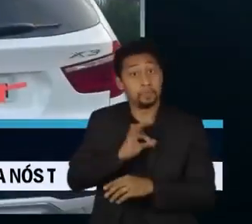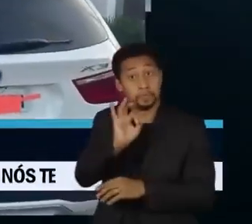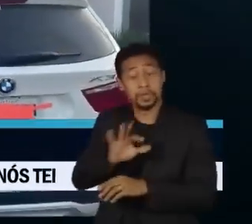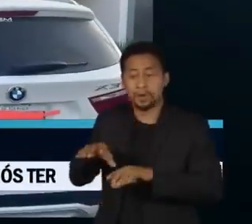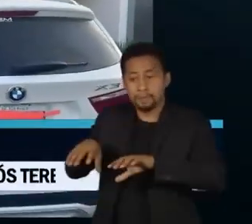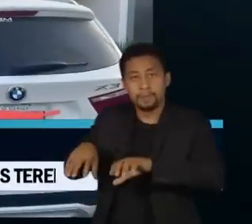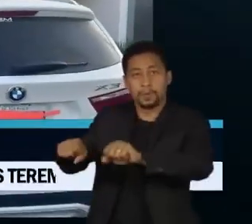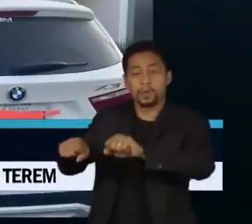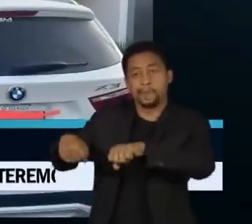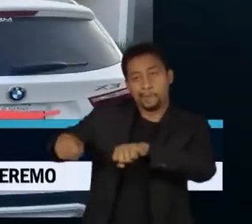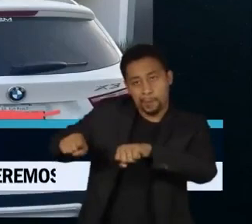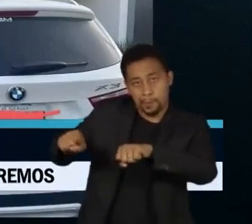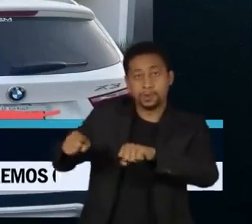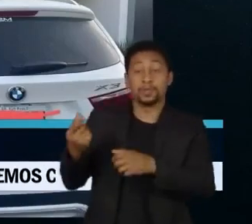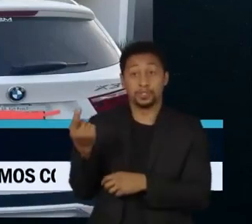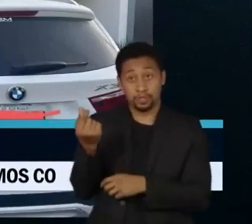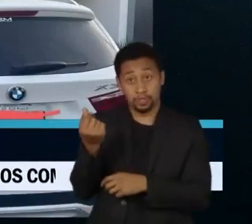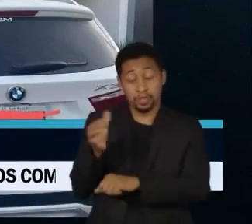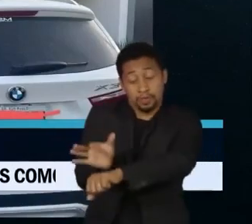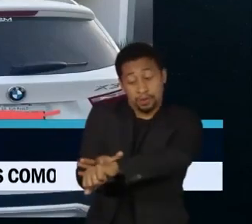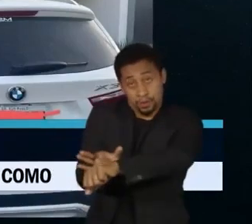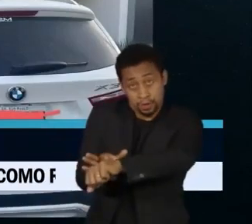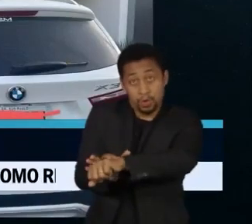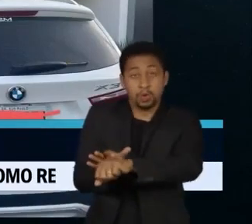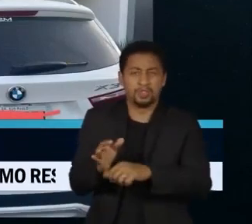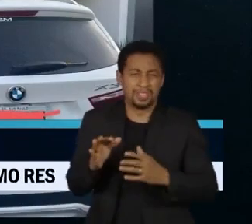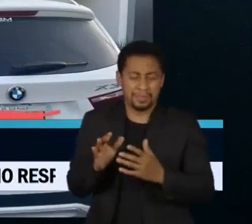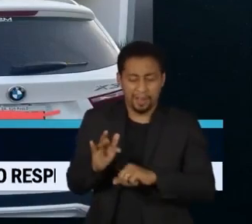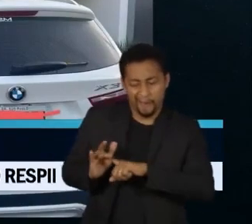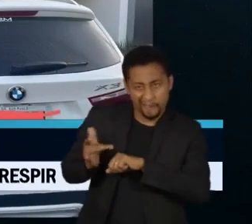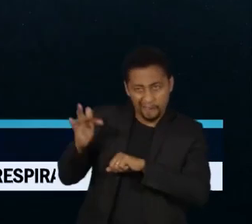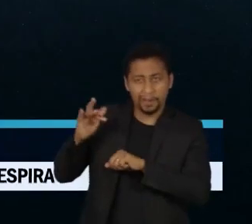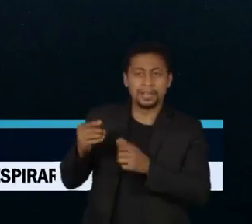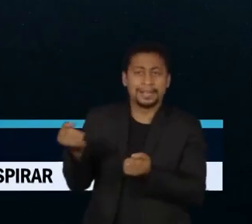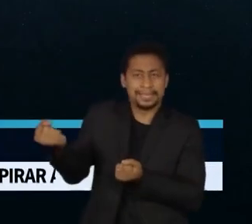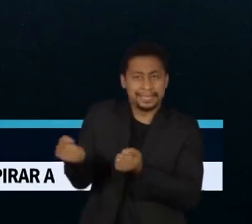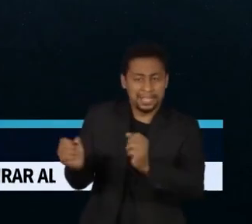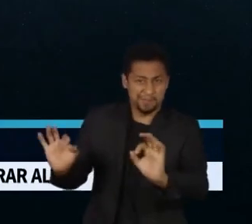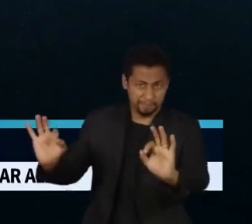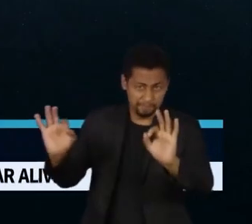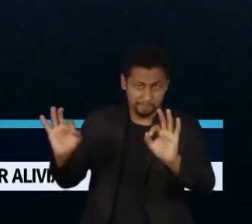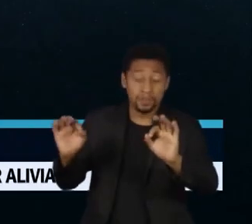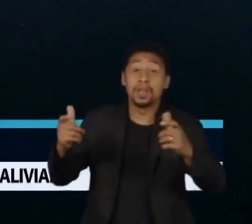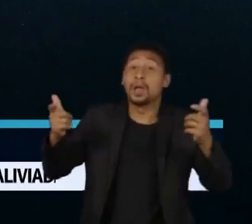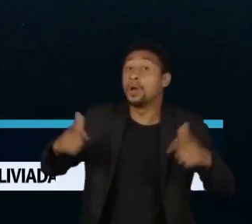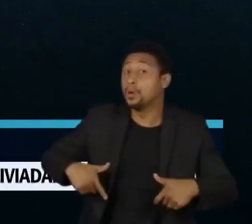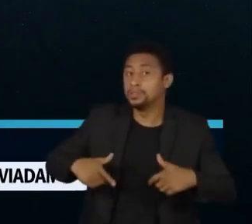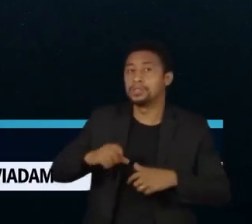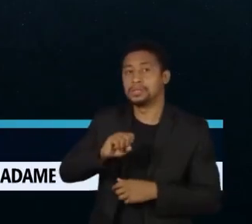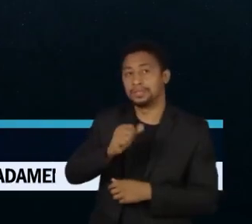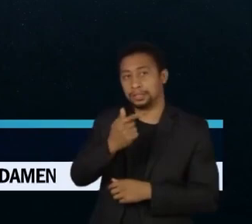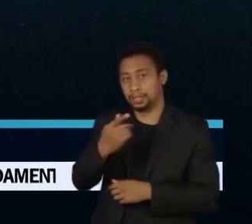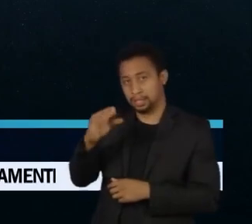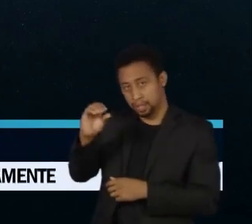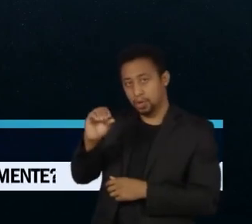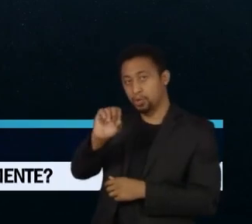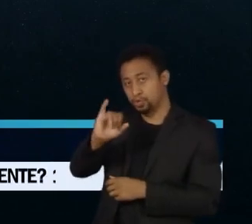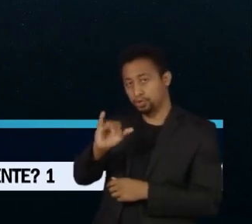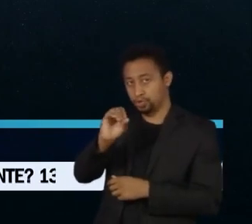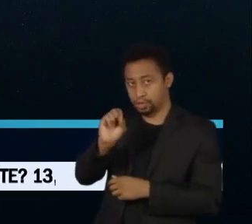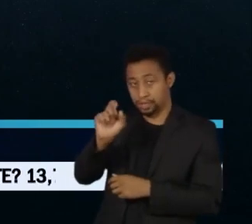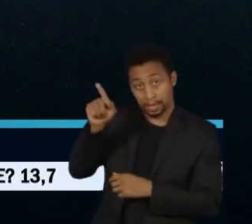uma moto, dinheiro, relógios, joias e um carro. Em São José dos Pinhais, no Paraná, os